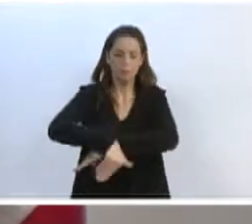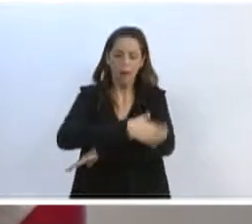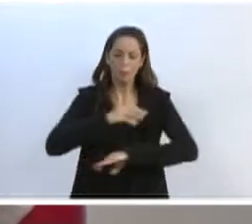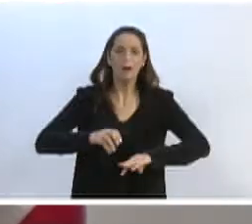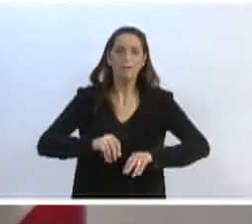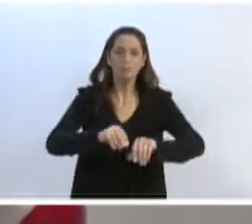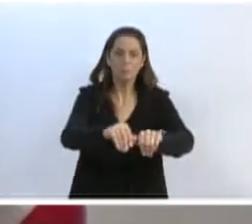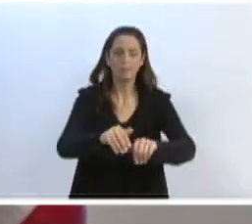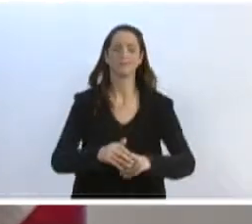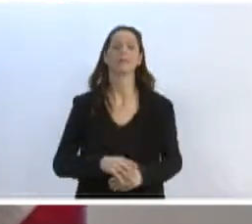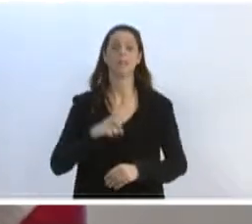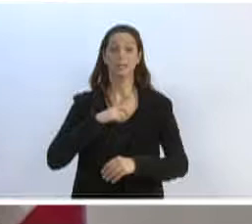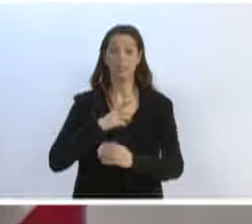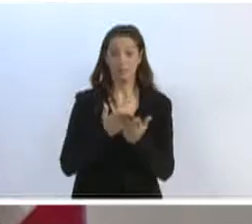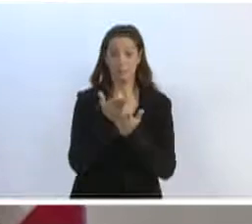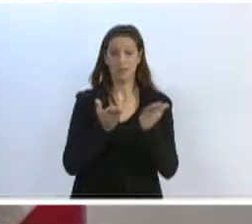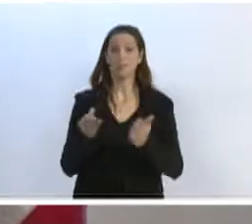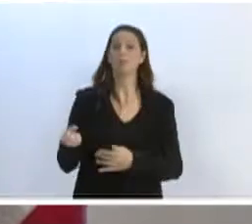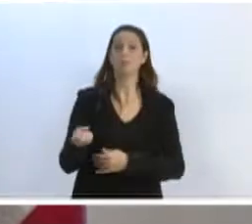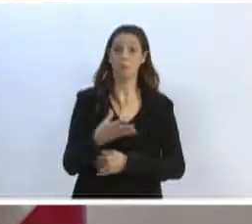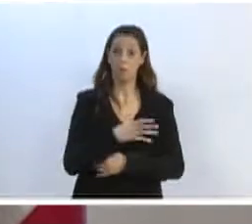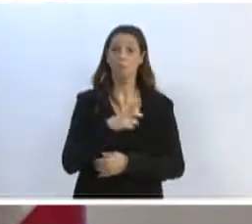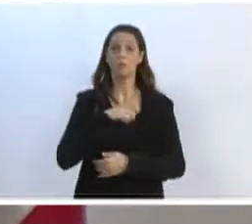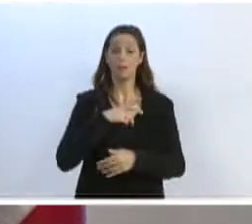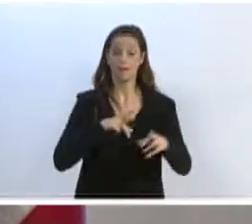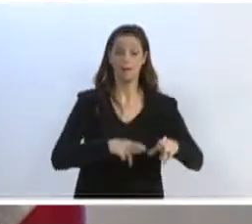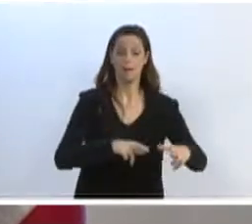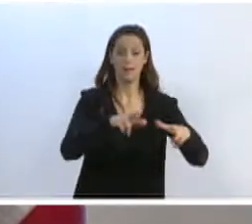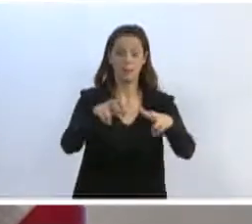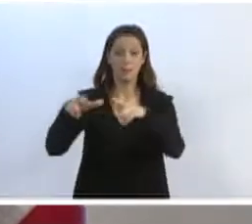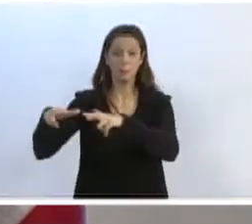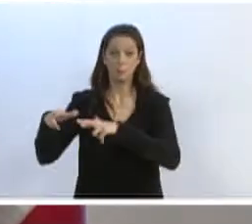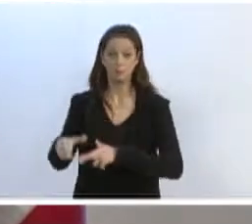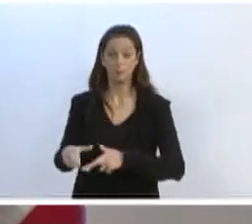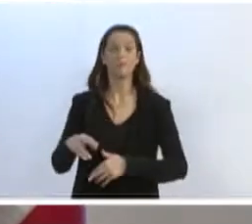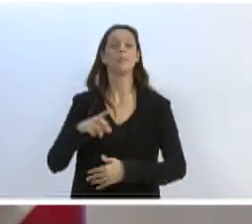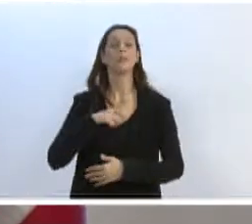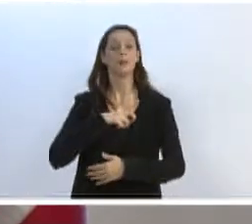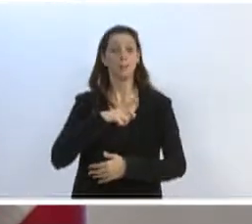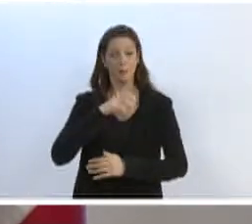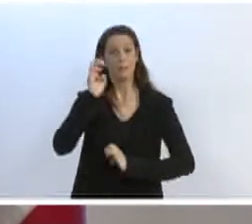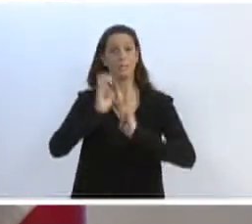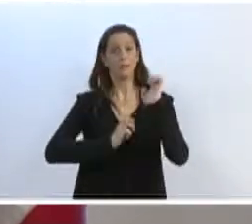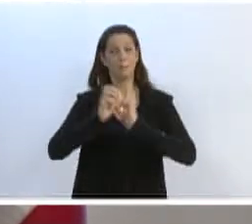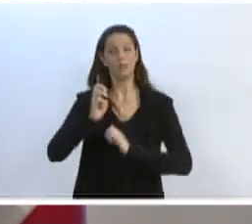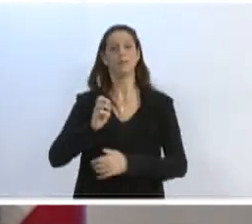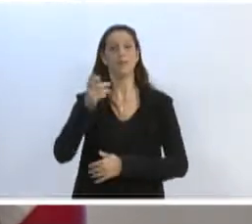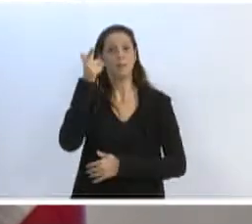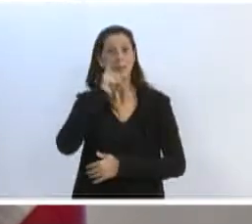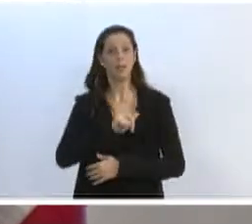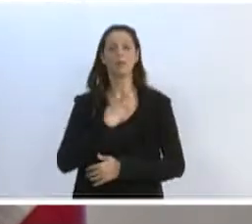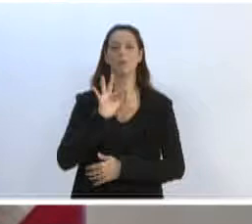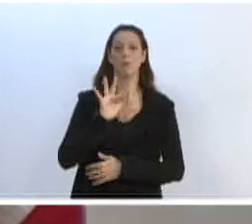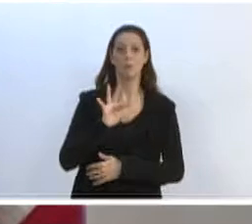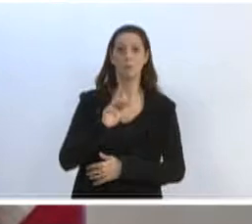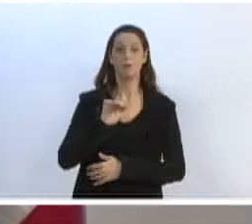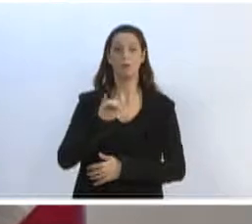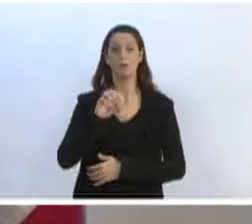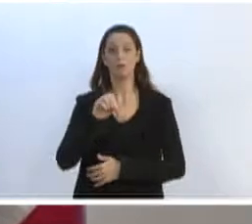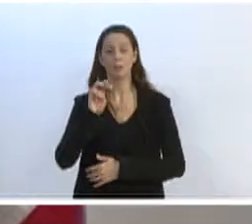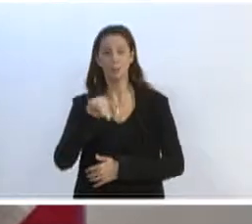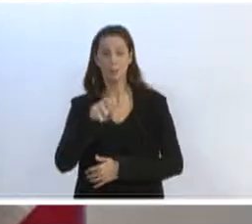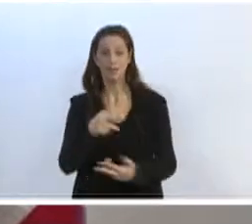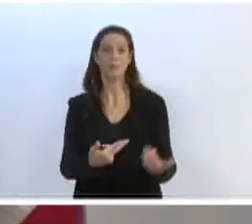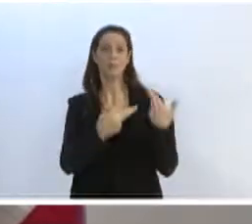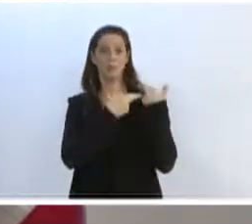foi dividida por regiões as empresas ganhadoras foram fridão responsável pelo rancho do passo manso e itoupavazinha